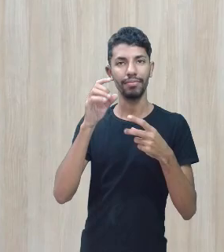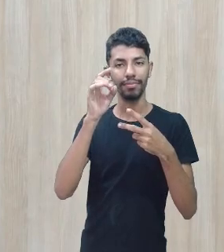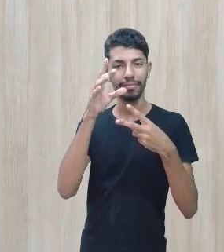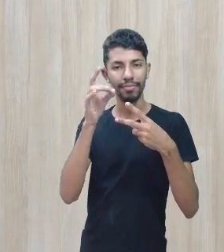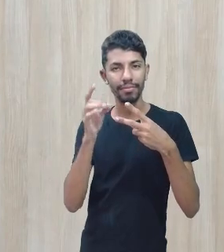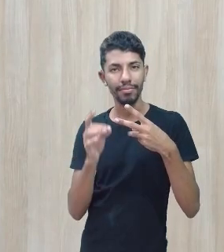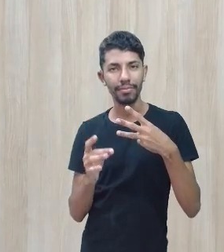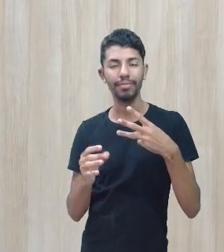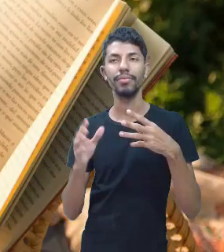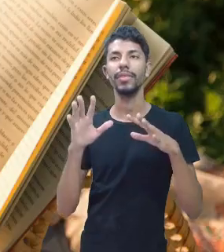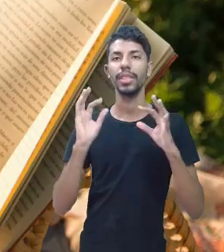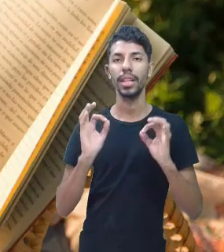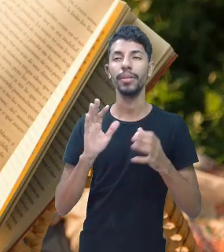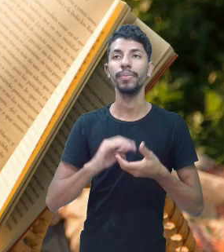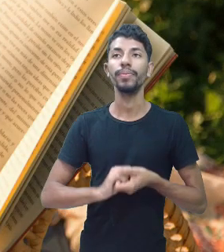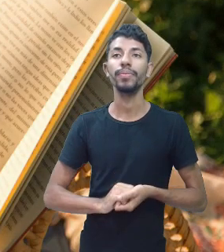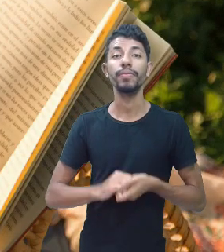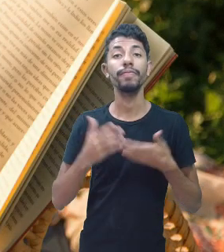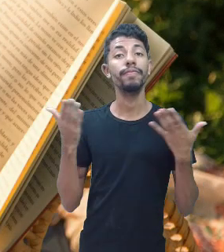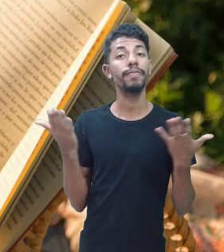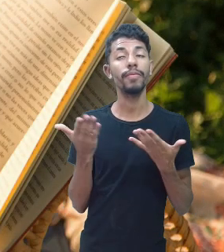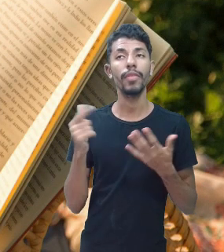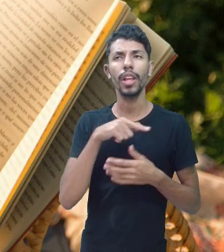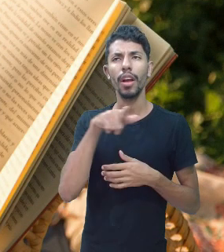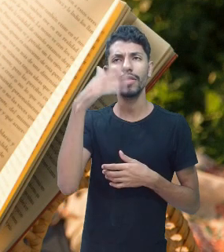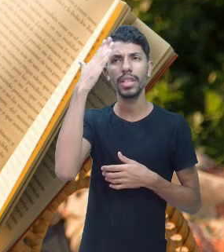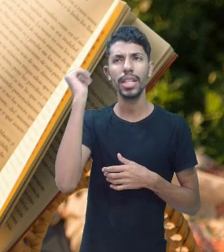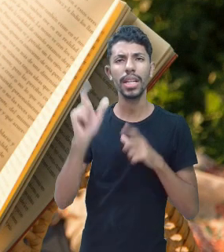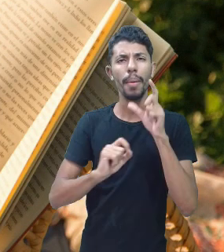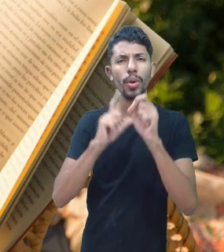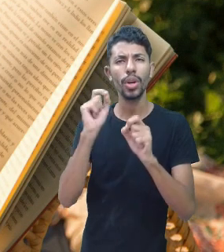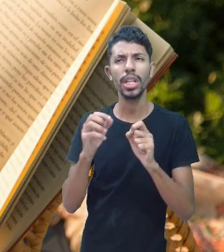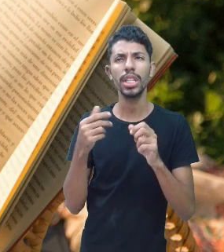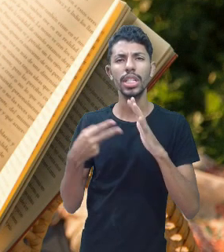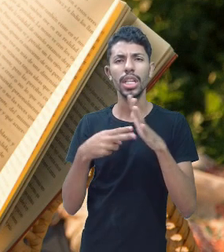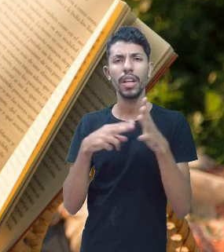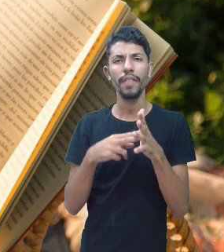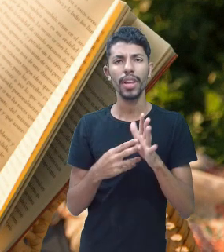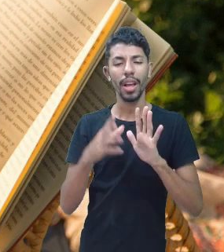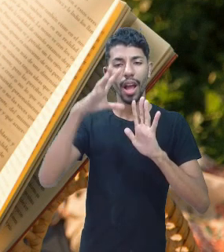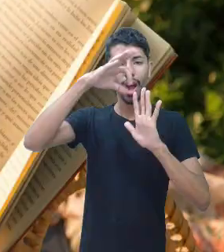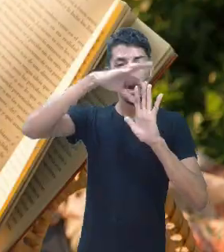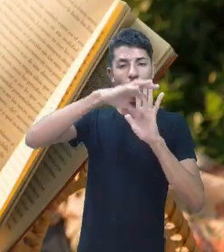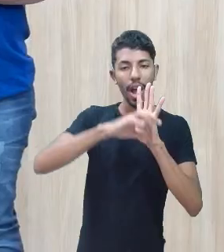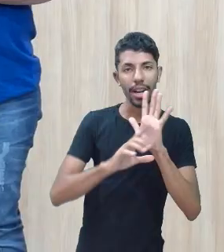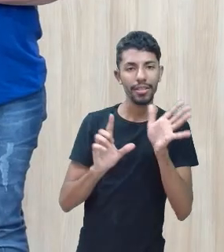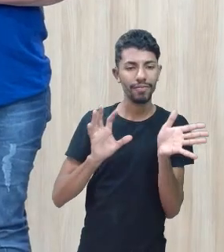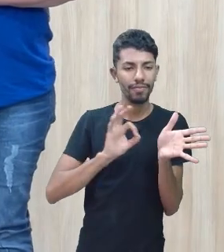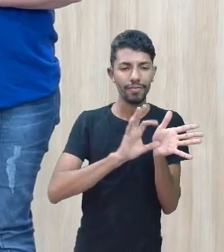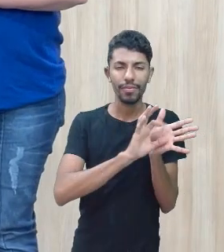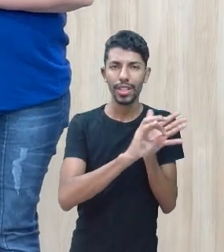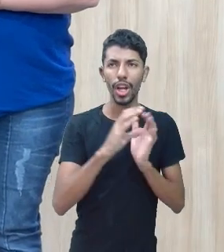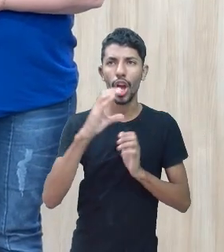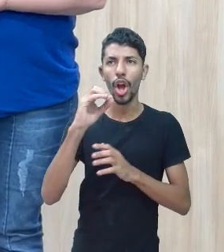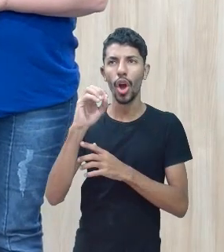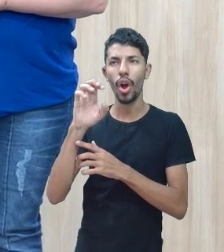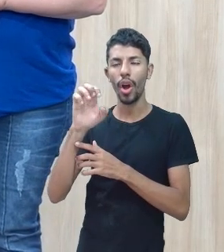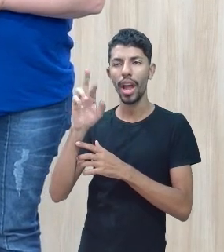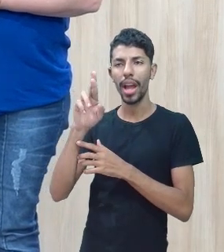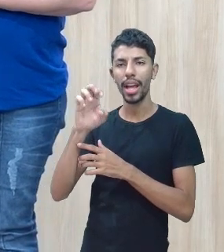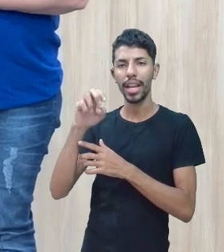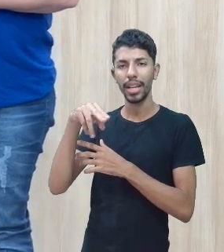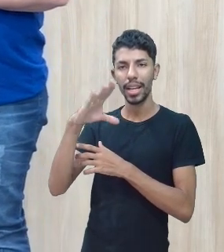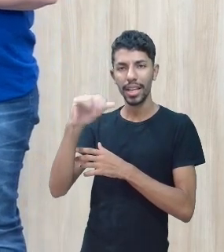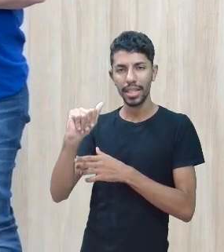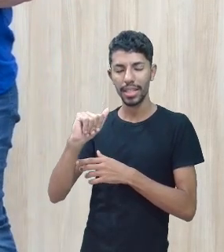Vamos lá. Vocês sabem agora o que é coerência e coesão? Já ouviram falar essas palavras?